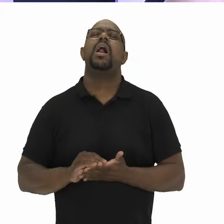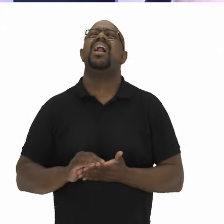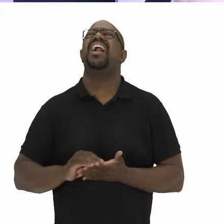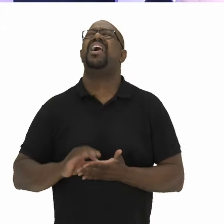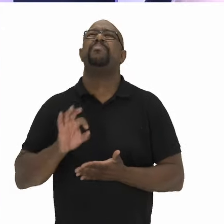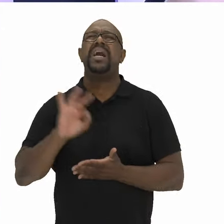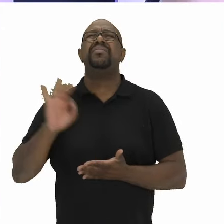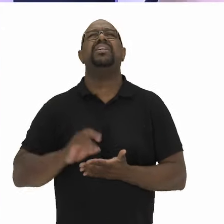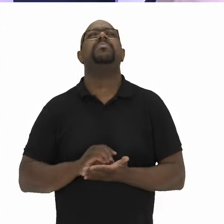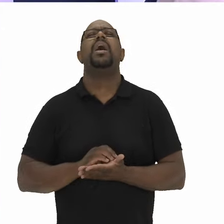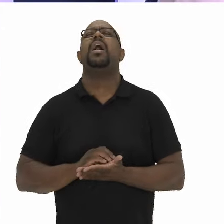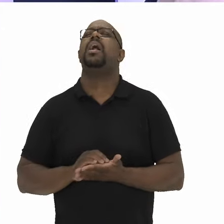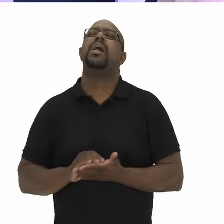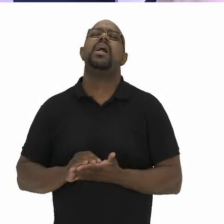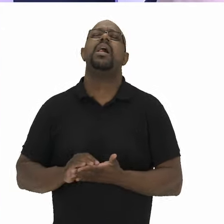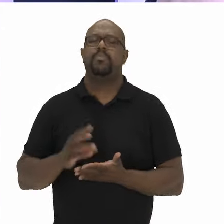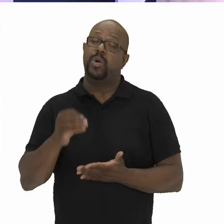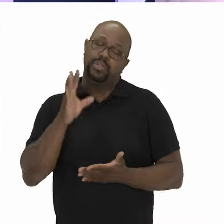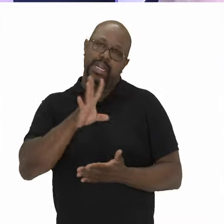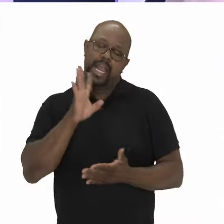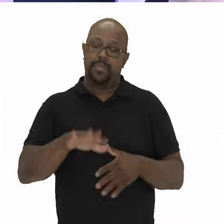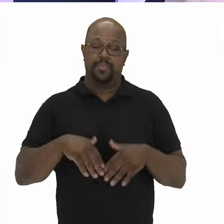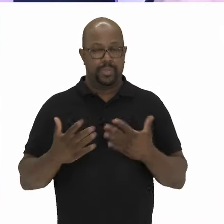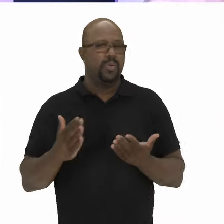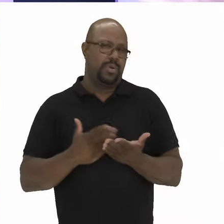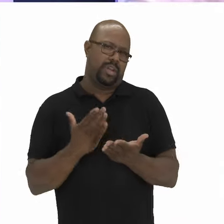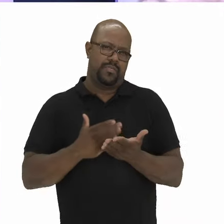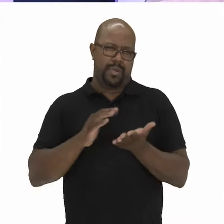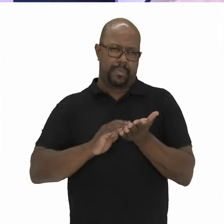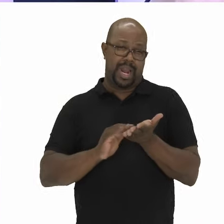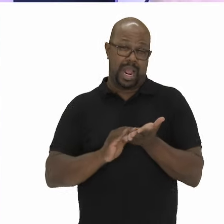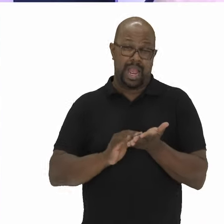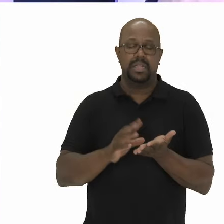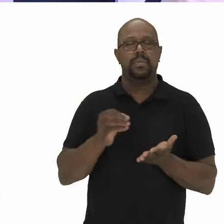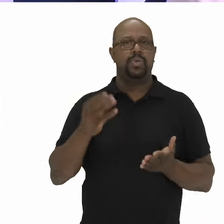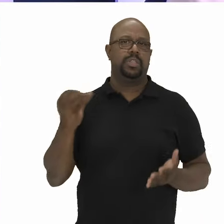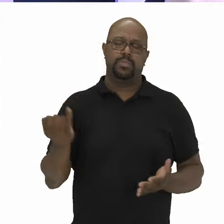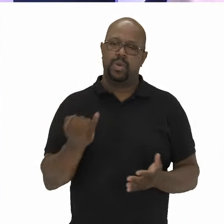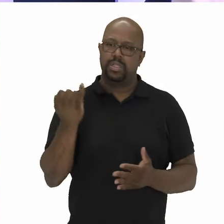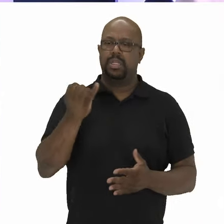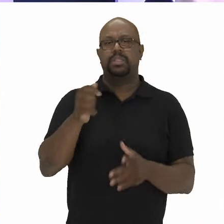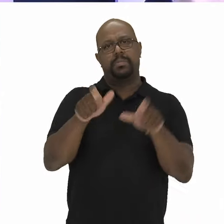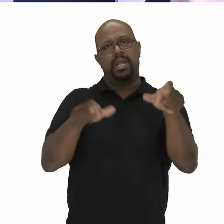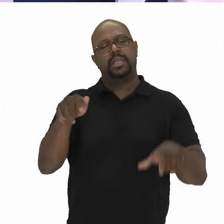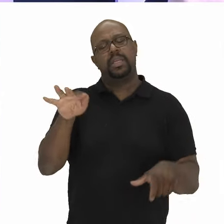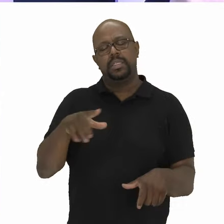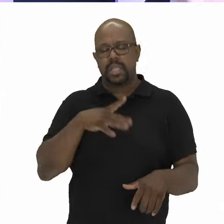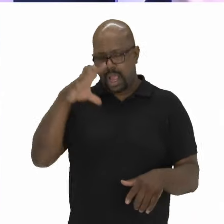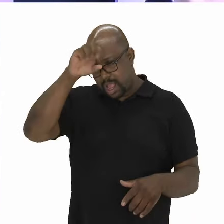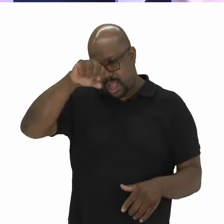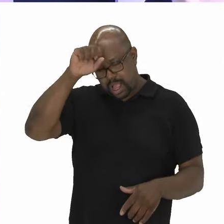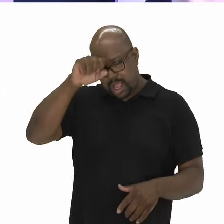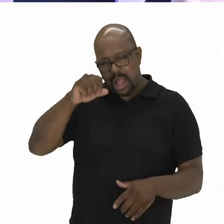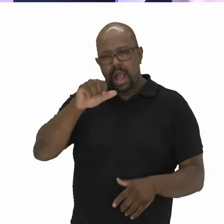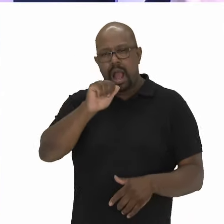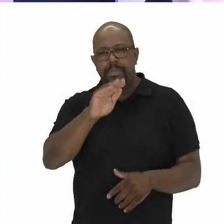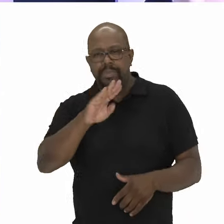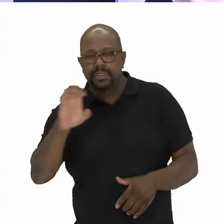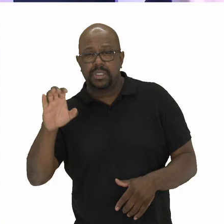perfeitamente sabe foi foi muito legal e o livro brile tem muita importância para quem tá se